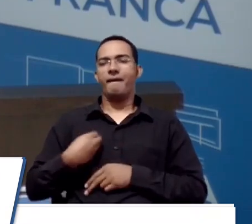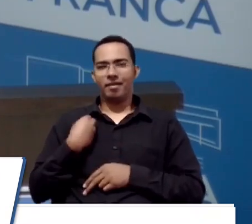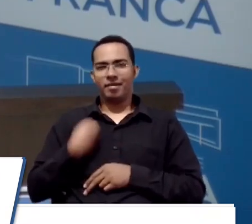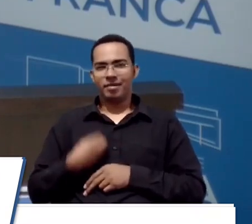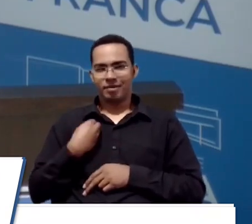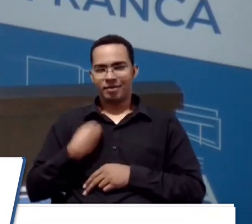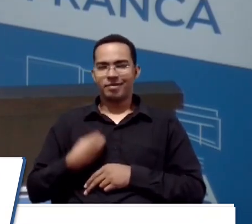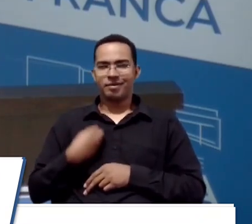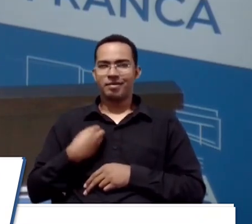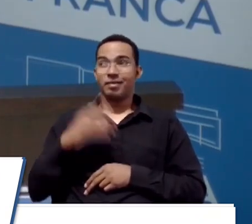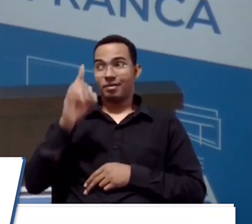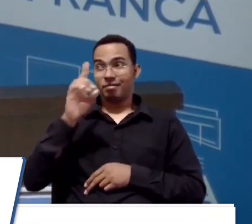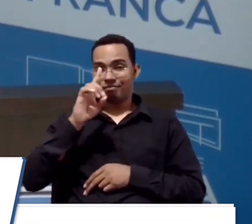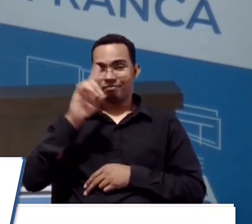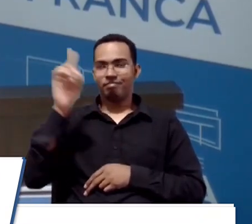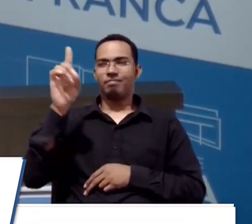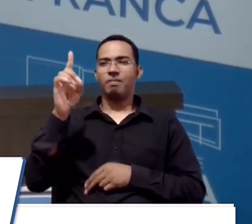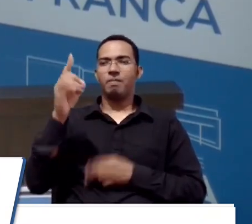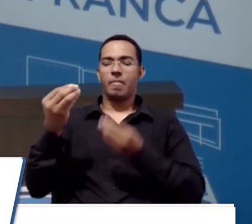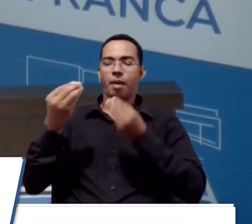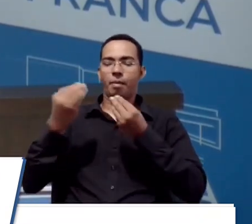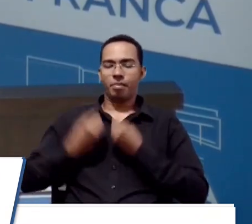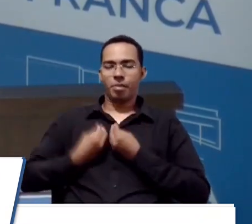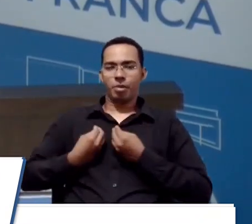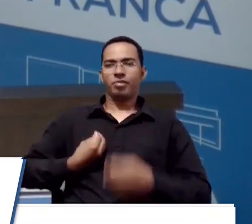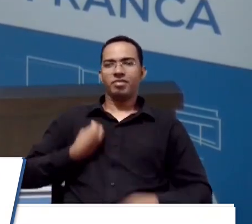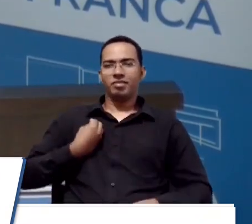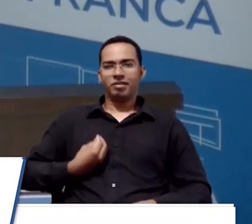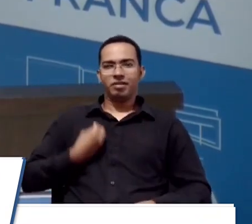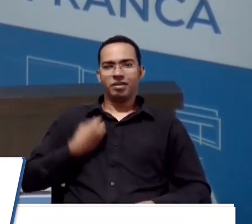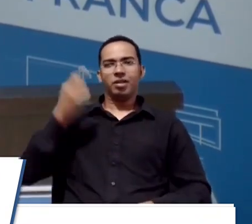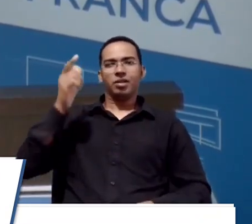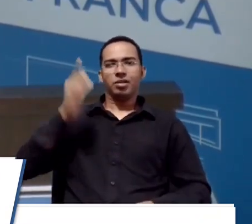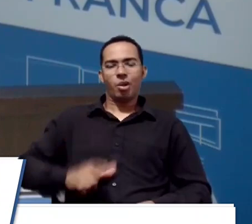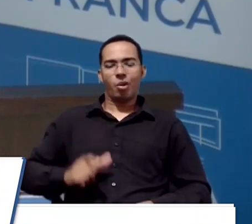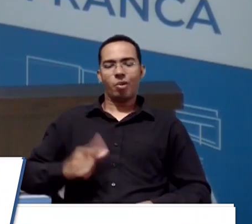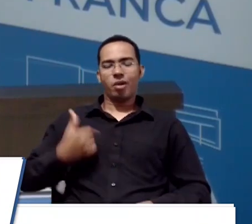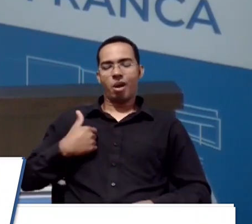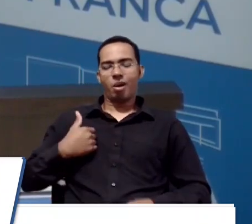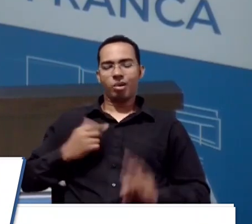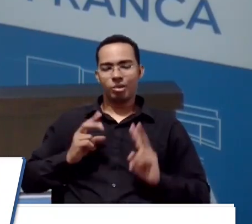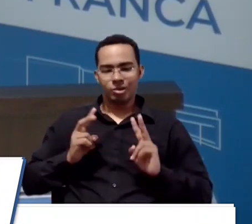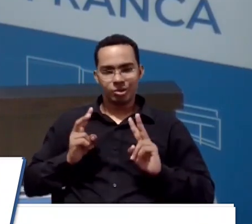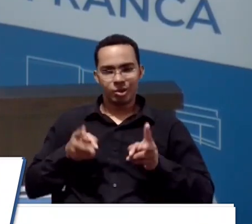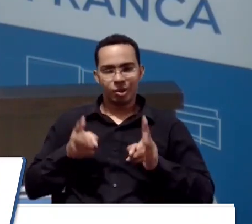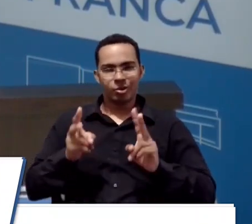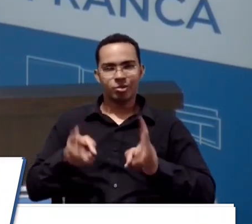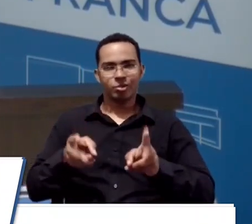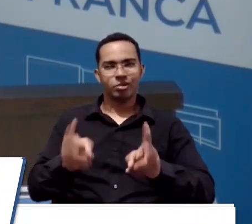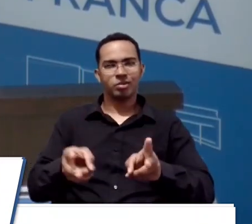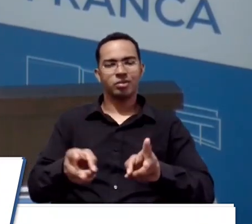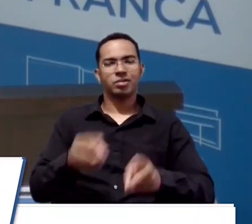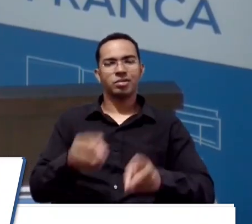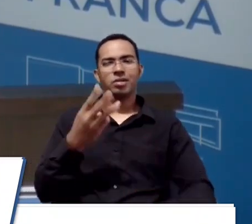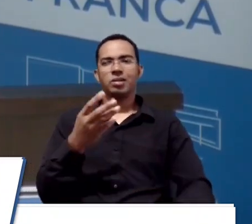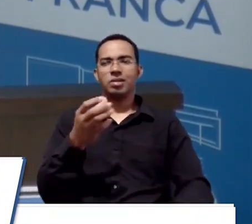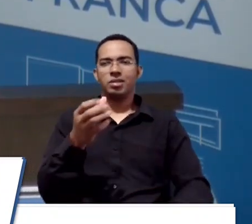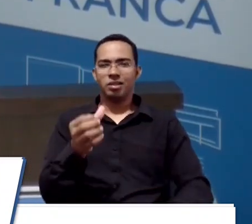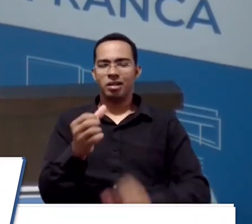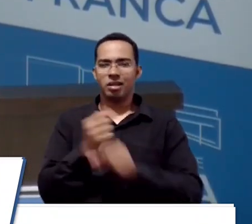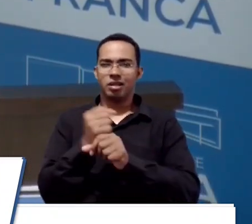vida. Deus me deu vida para continuar. E 36